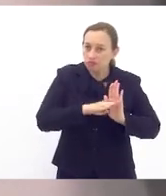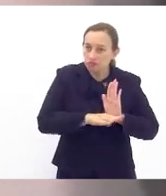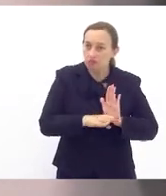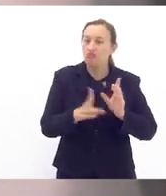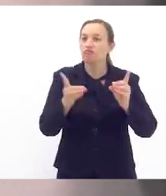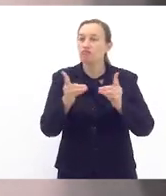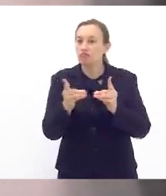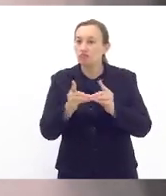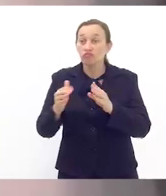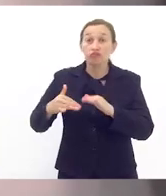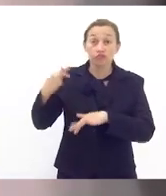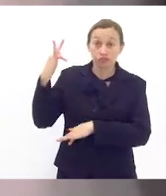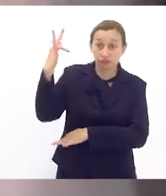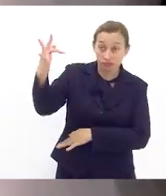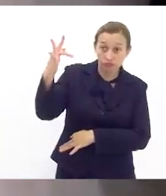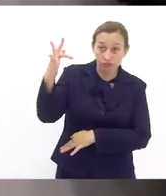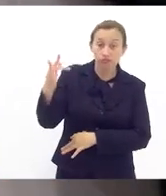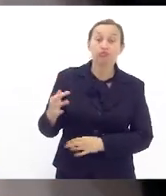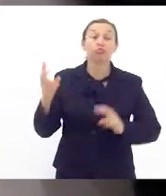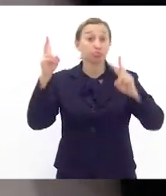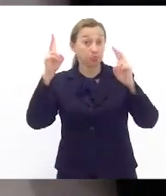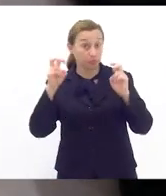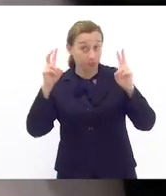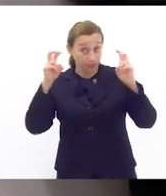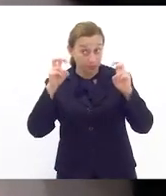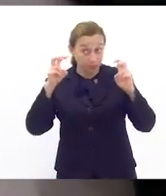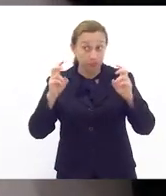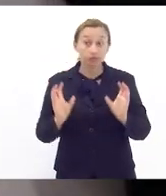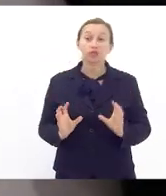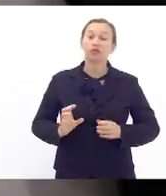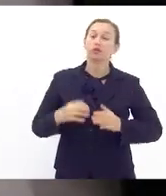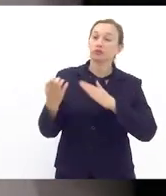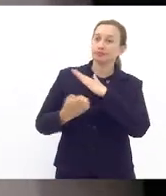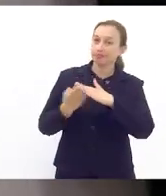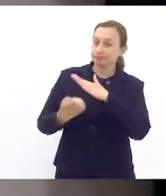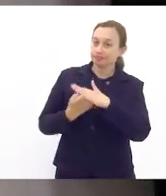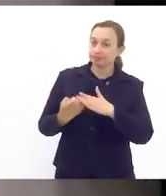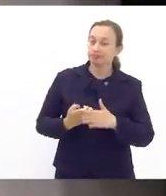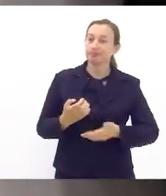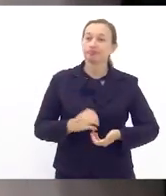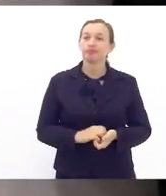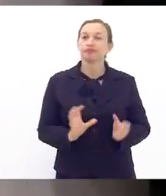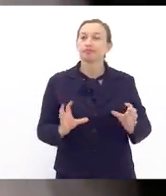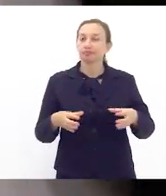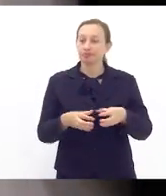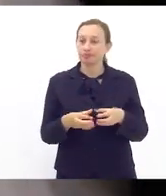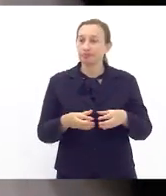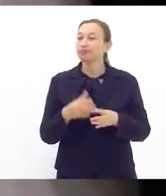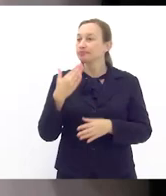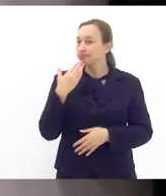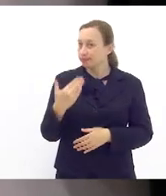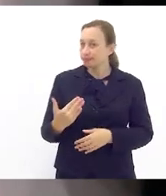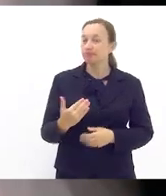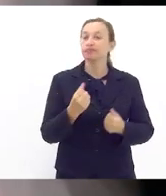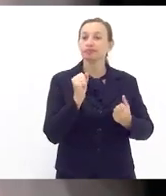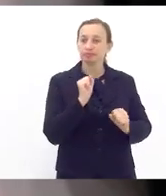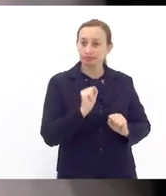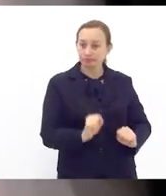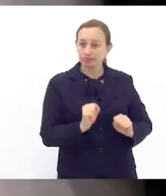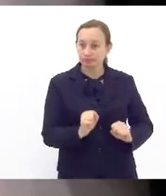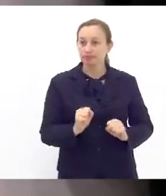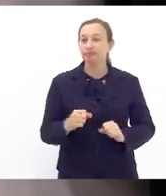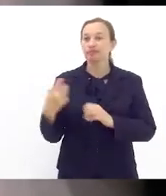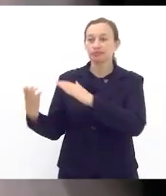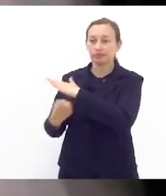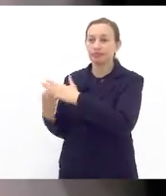atendimentos para o futuro para esses assuntos para as concessionárias a comissão pode solicitar ou a n é uma Light também